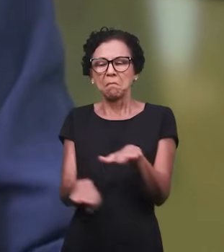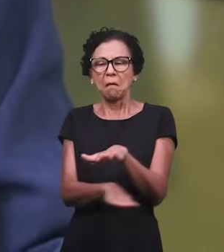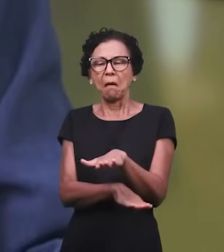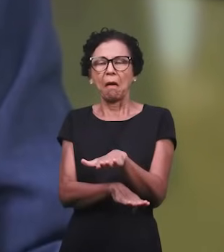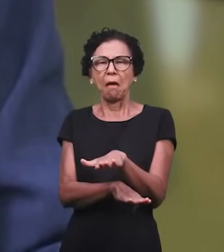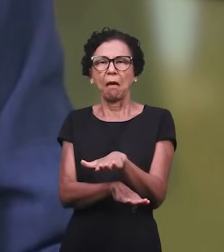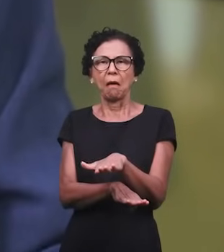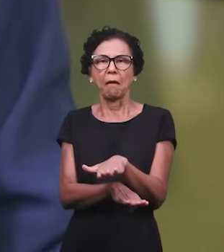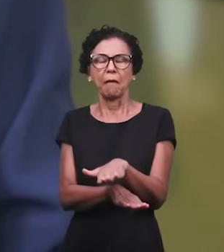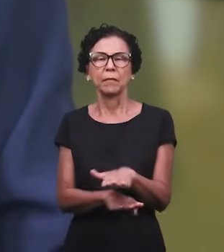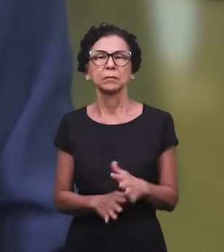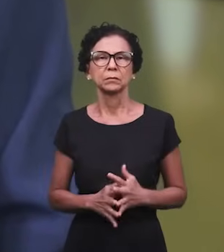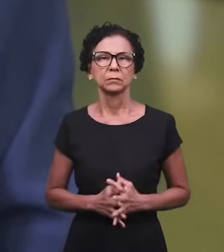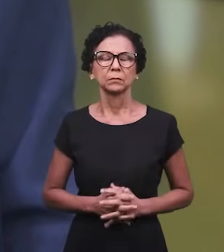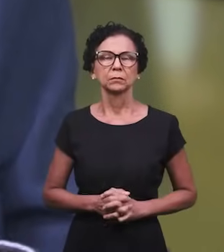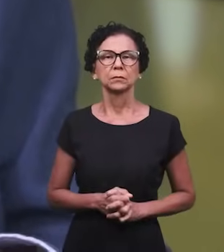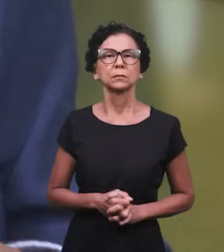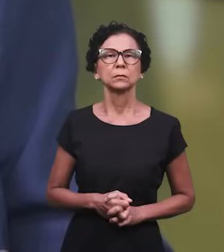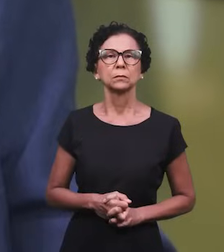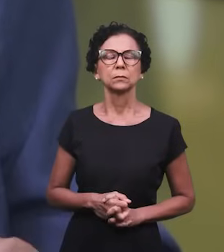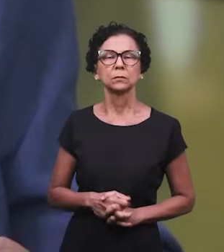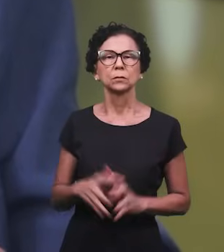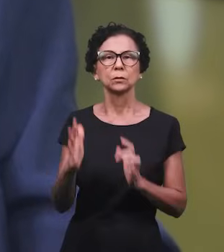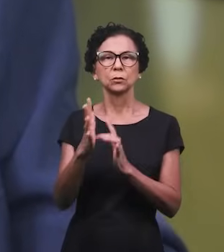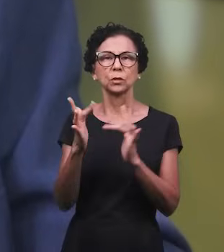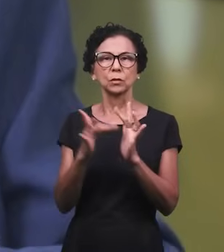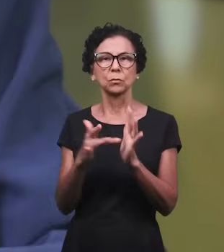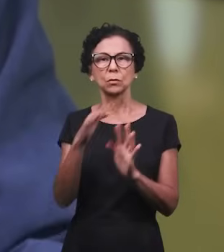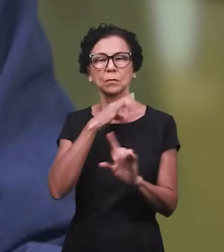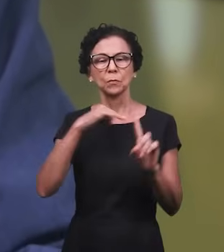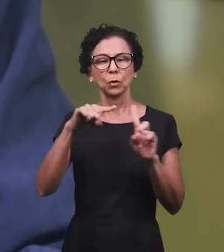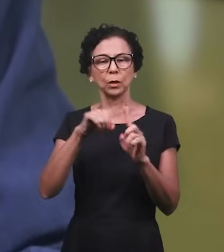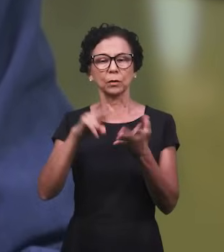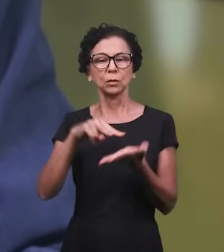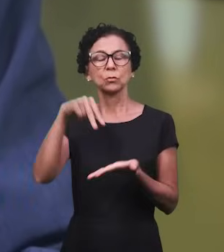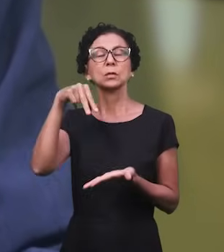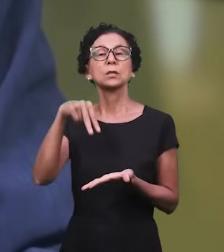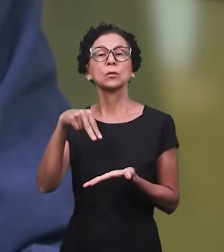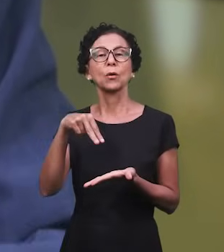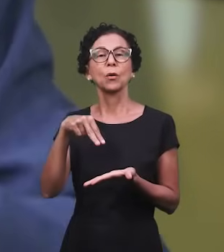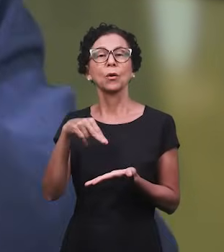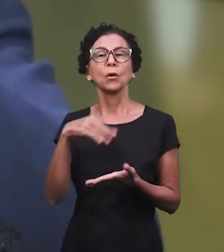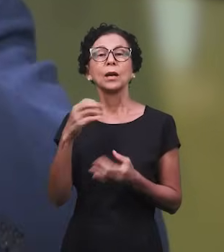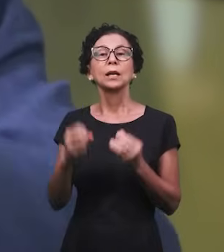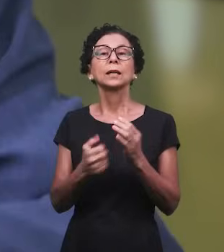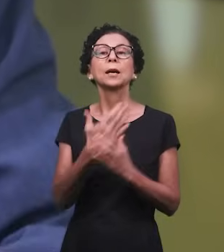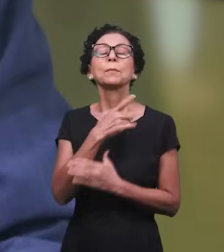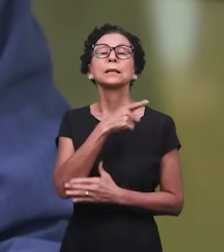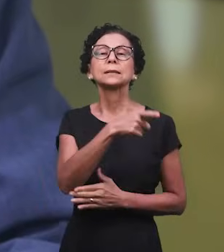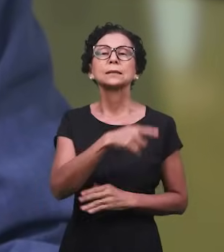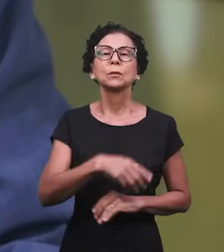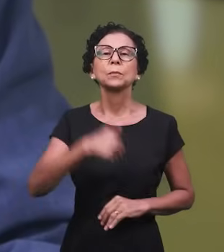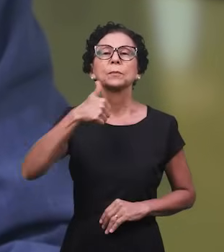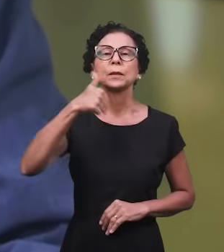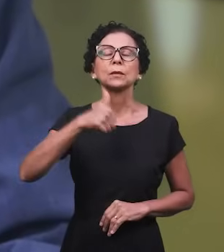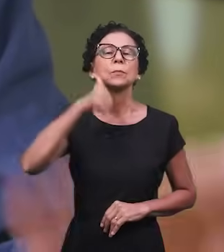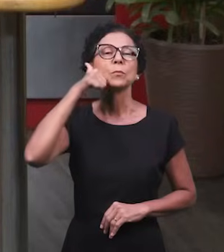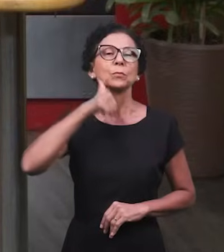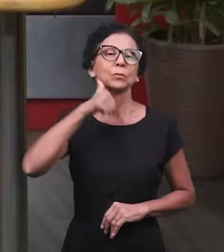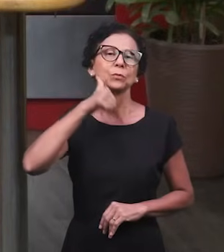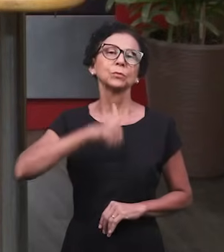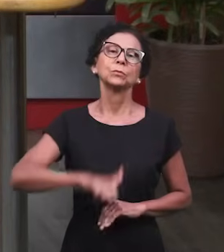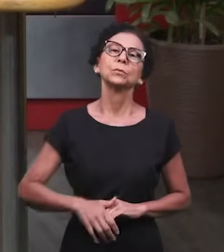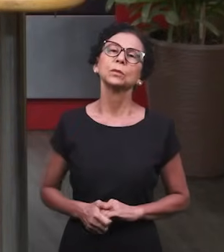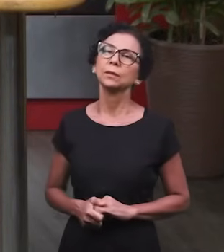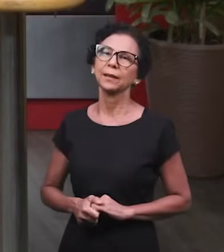Mulheres sempre tiveram muito valor na palavra porque você vai ver quando Jesus ressuscitou primeiras pessoas as primeiras que ele apareceu PR as mulheres as mulheres queo que foram as primeiras